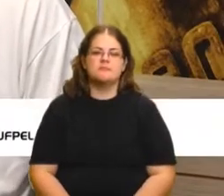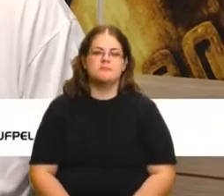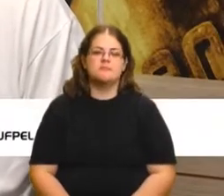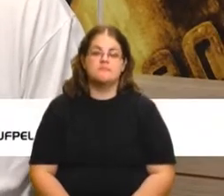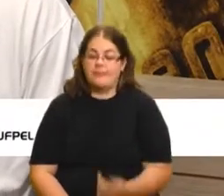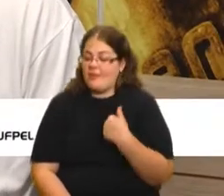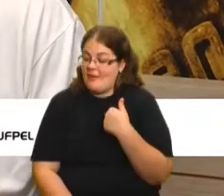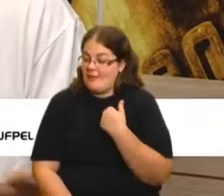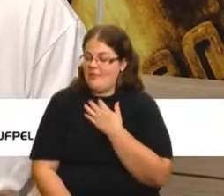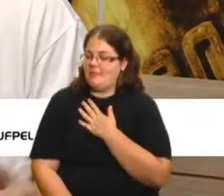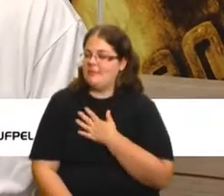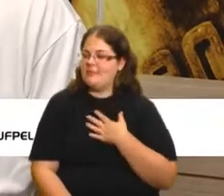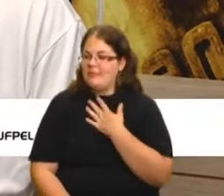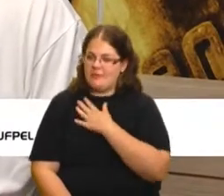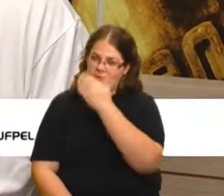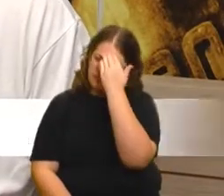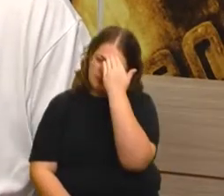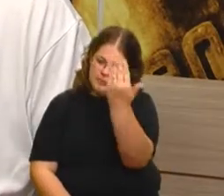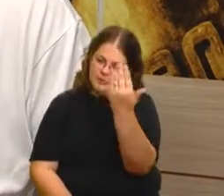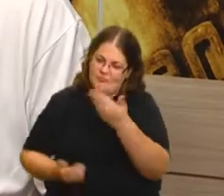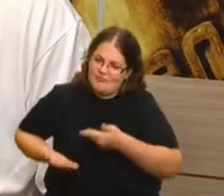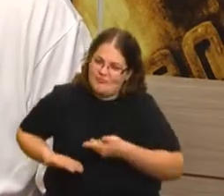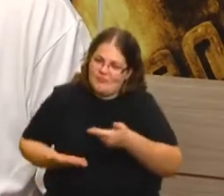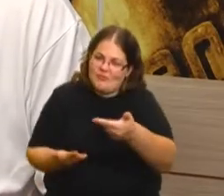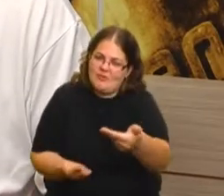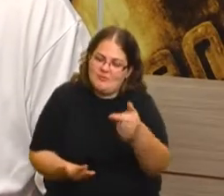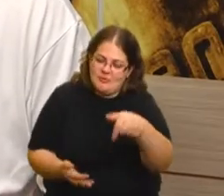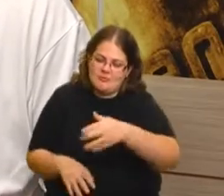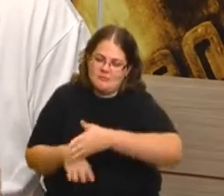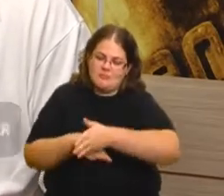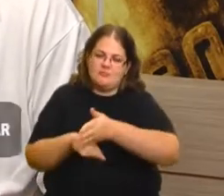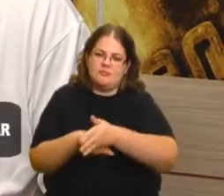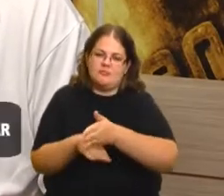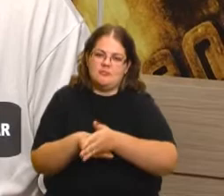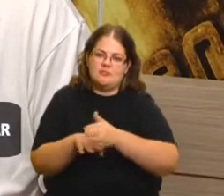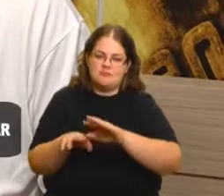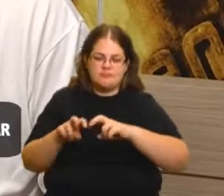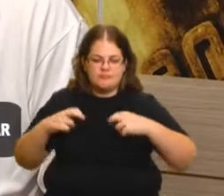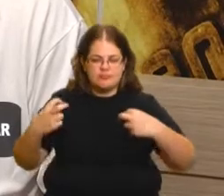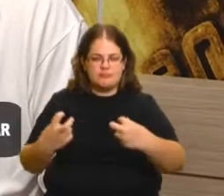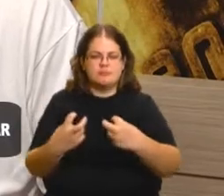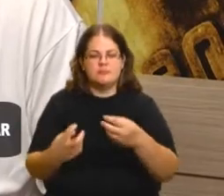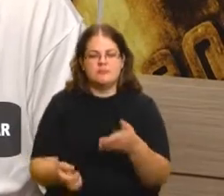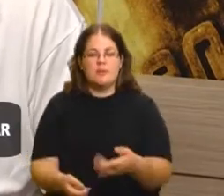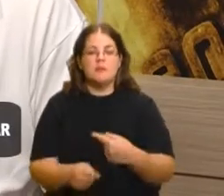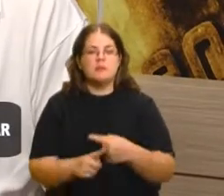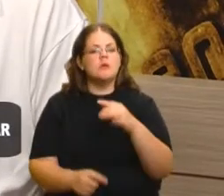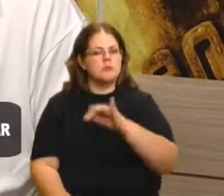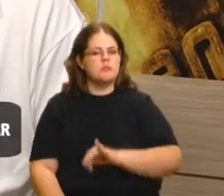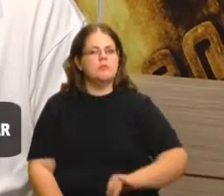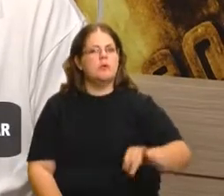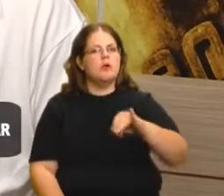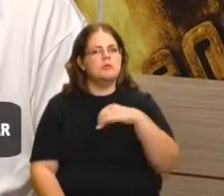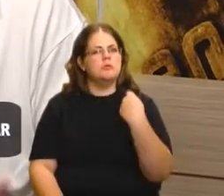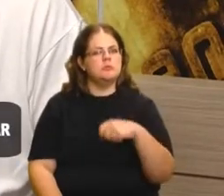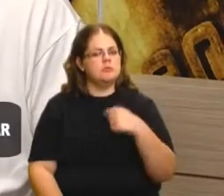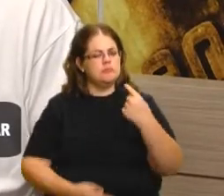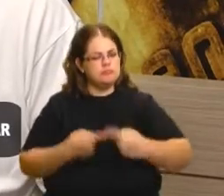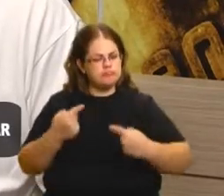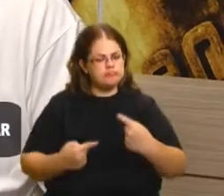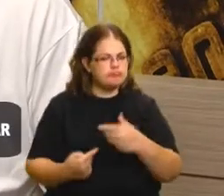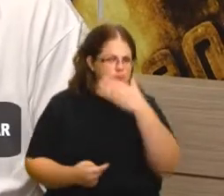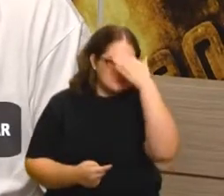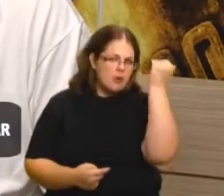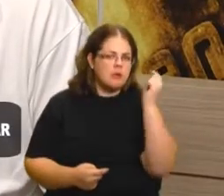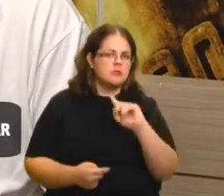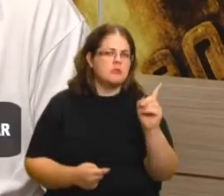meu. Gostaria de agradecer o convite, a oportunidade de participar desse debate, até porque é fundamental que isso não